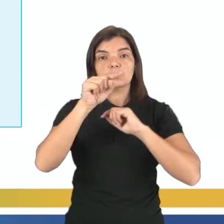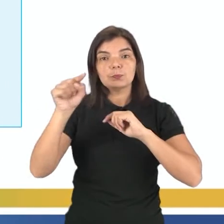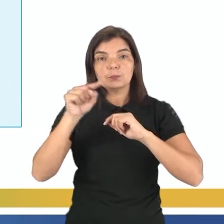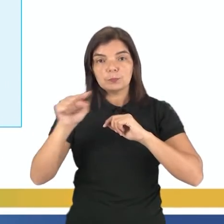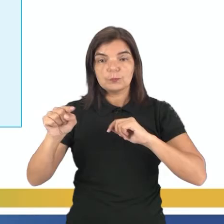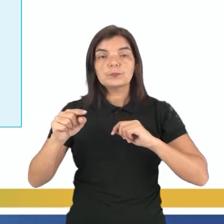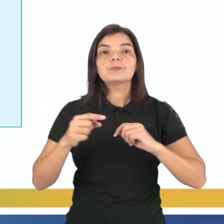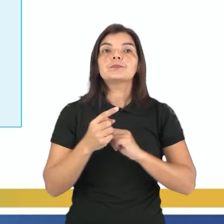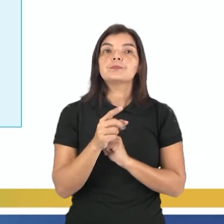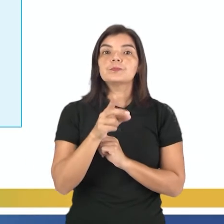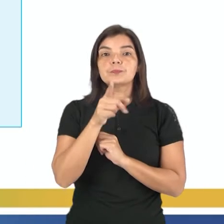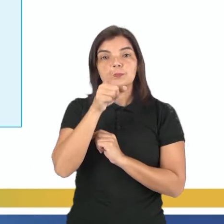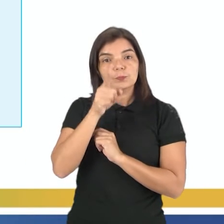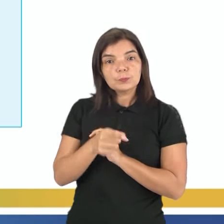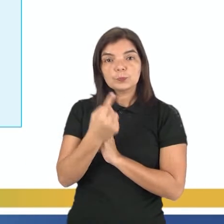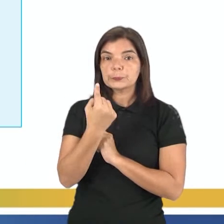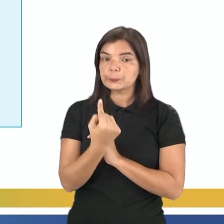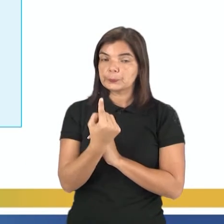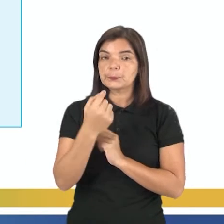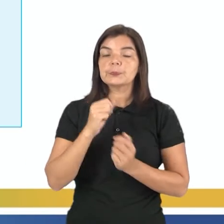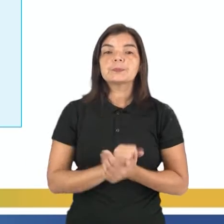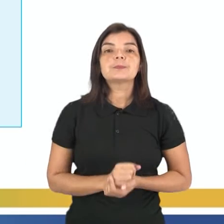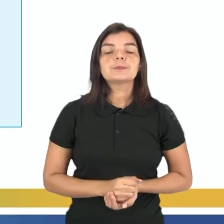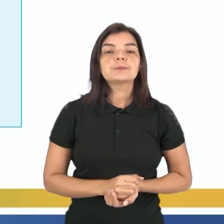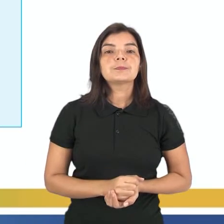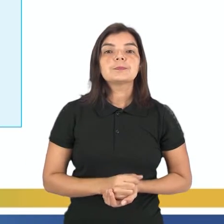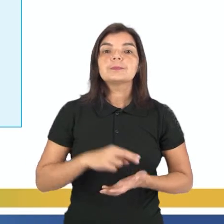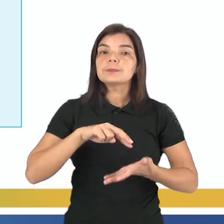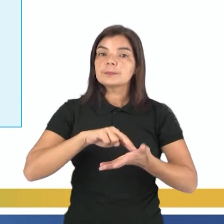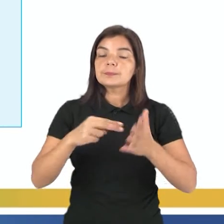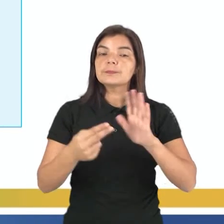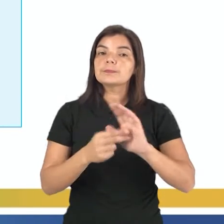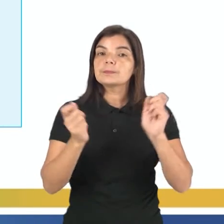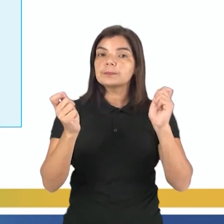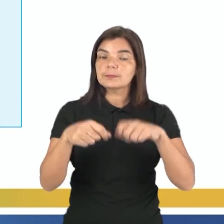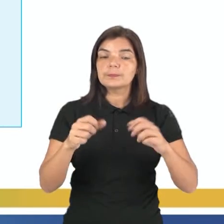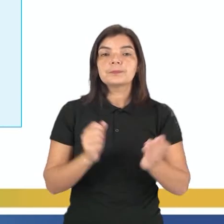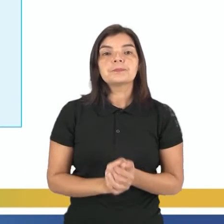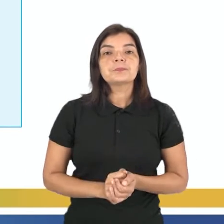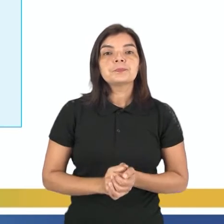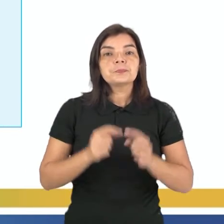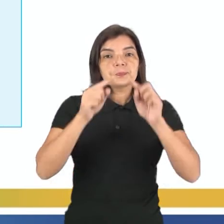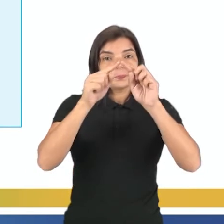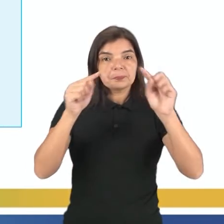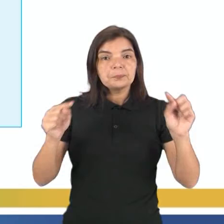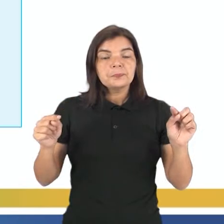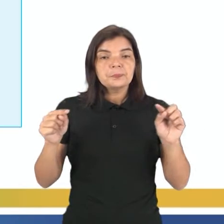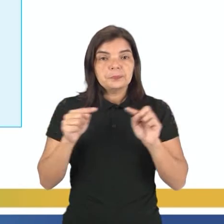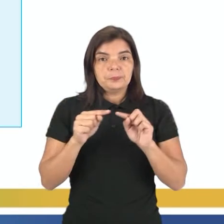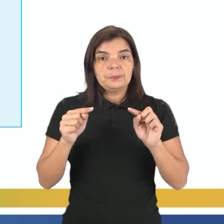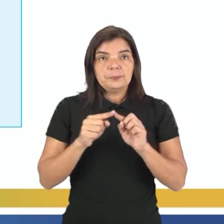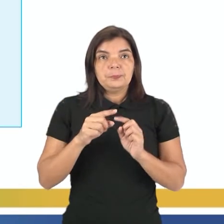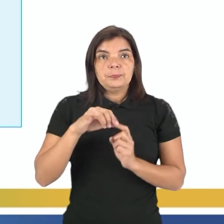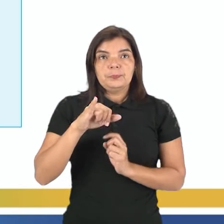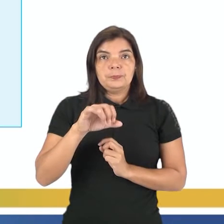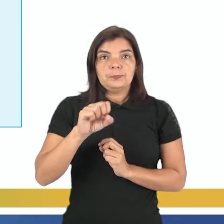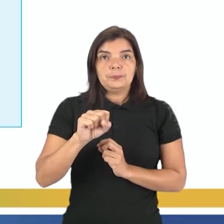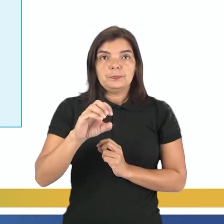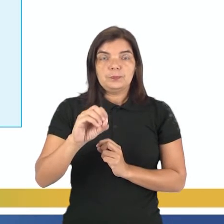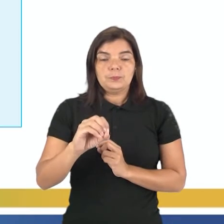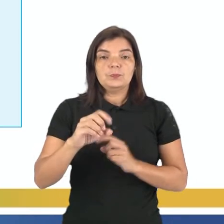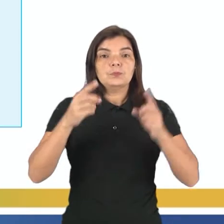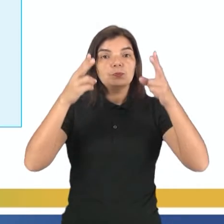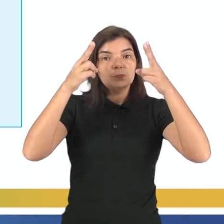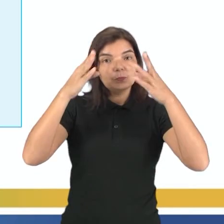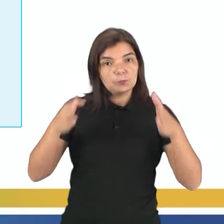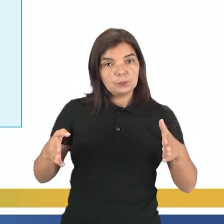traços e um lado que tem apenas um traço. Então, aí nós podemos classificar como um triângulo isósceles, né? Dois